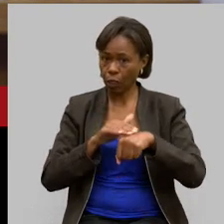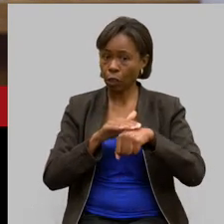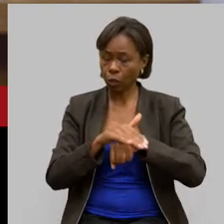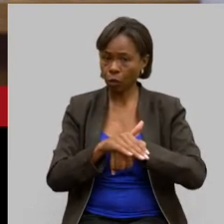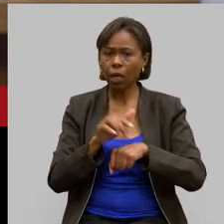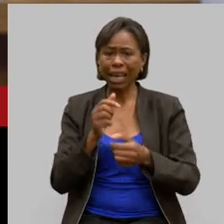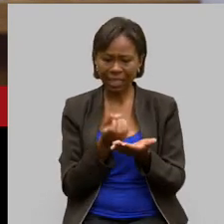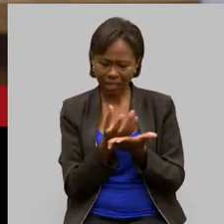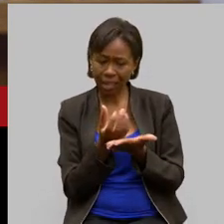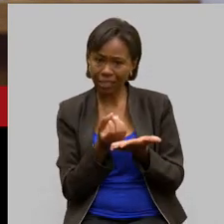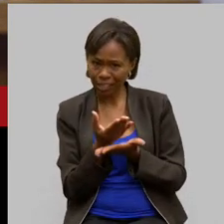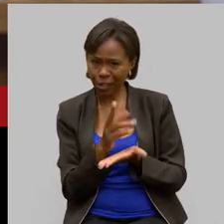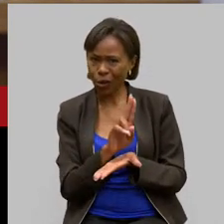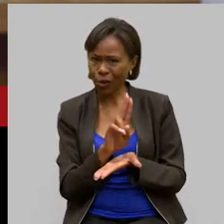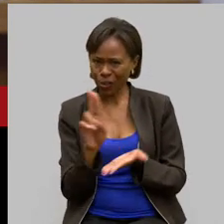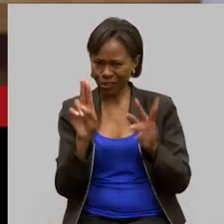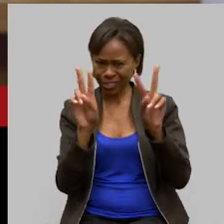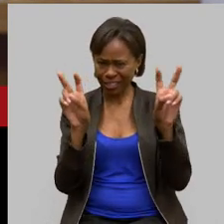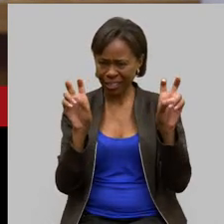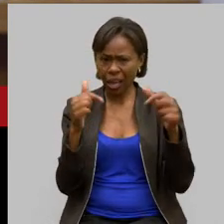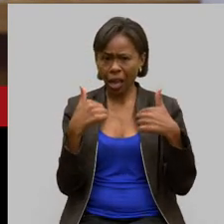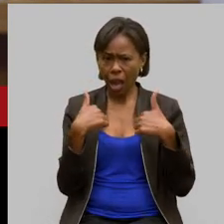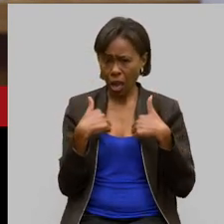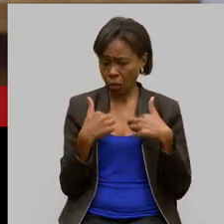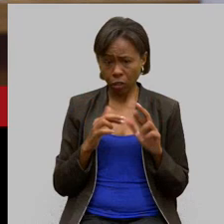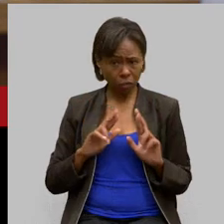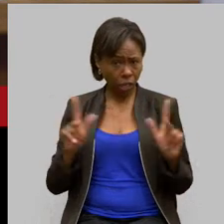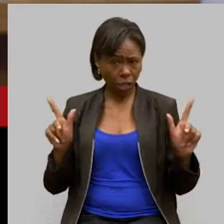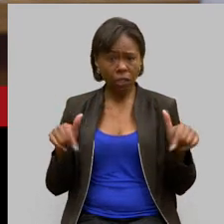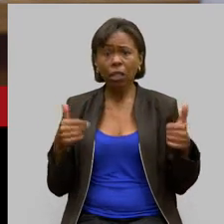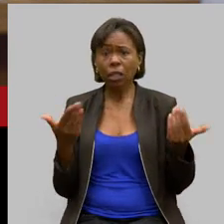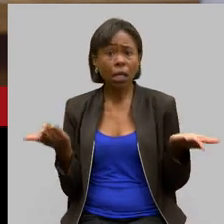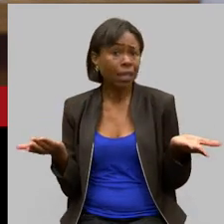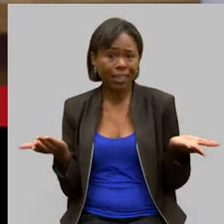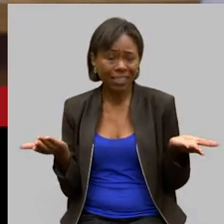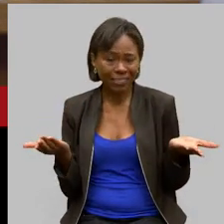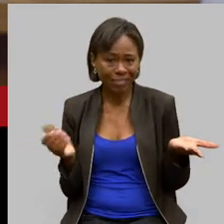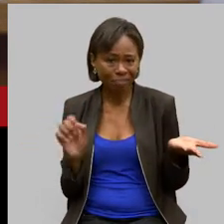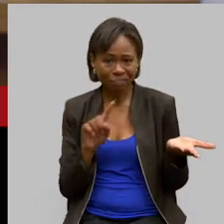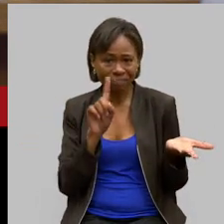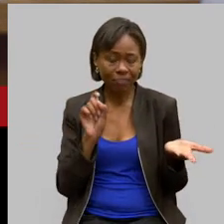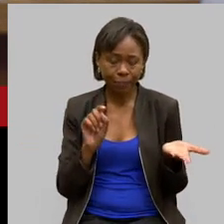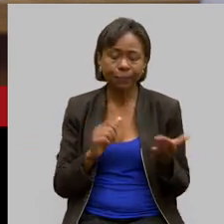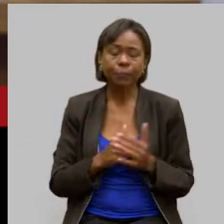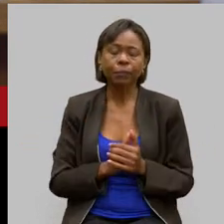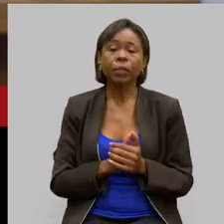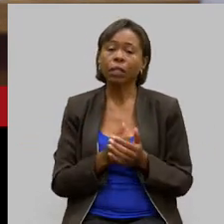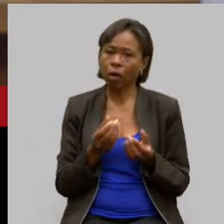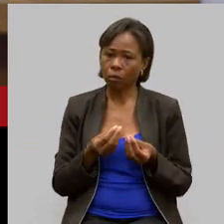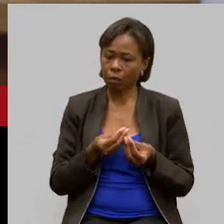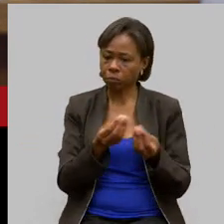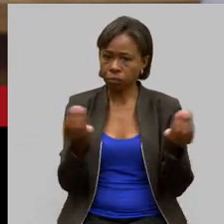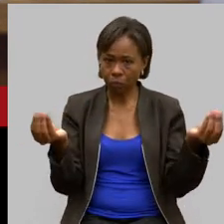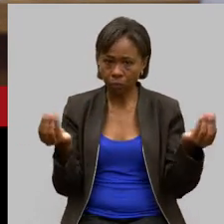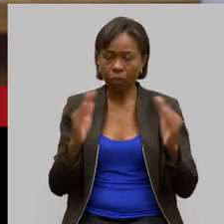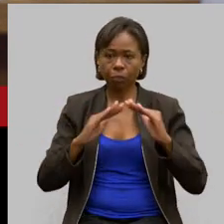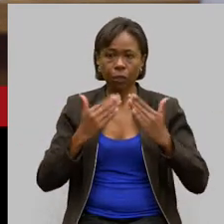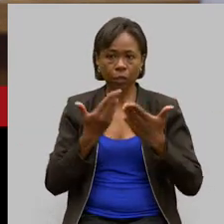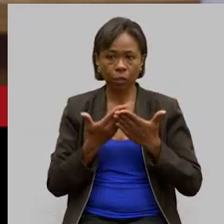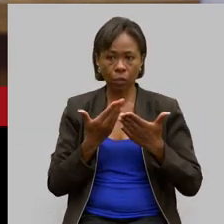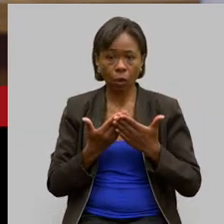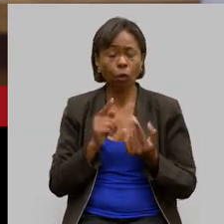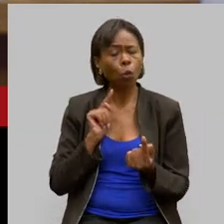diferente e daí tem algum tem lugar aí para mim então ela vai ser disponibilizada para as escolas e tem objetivo de